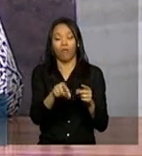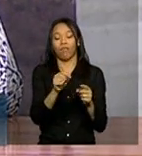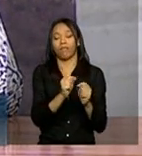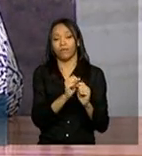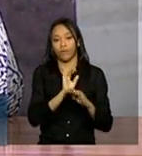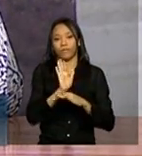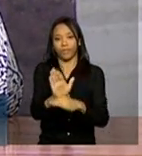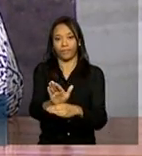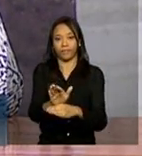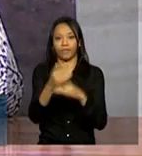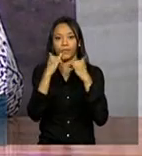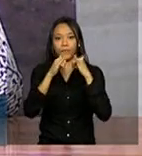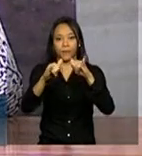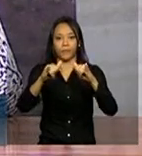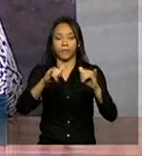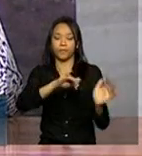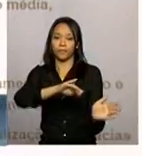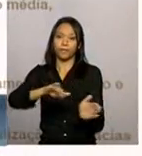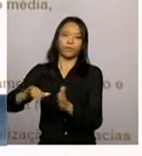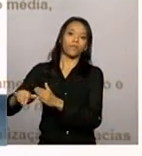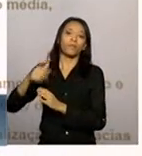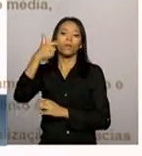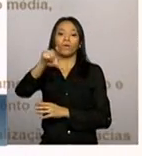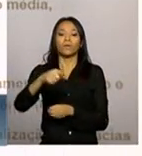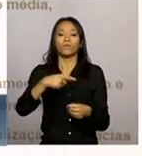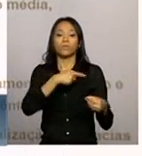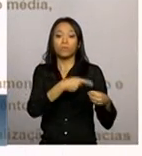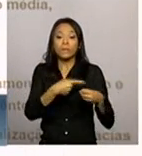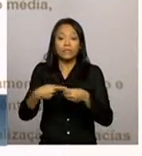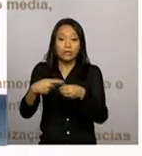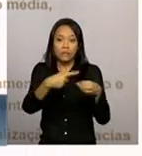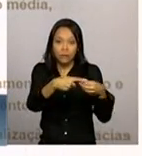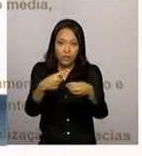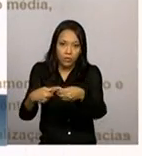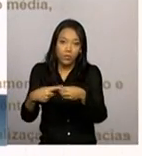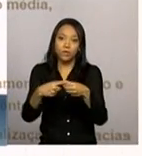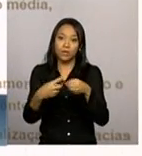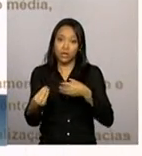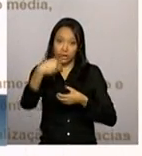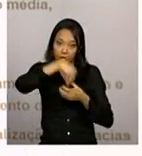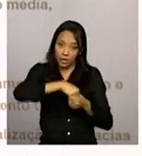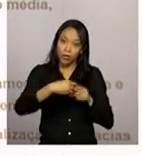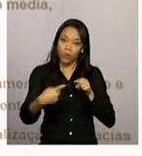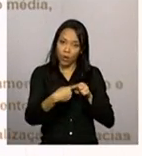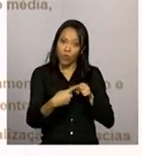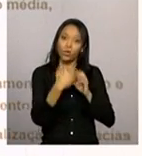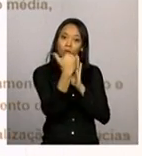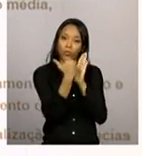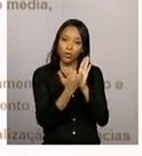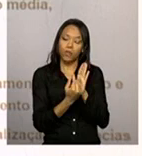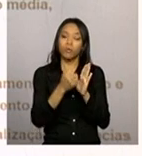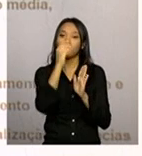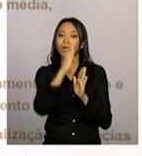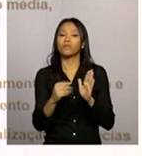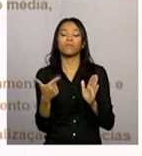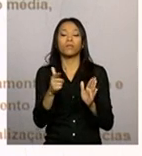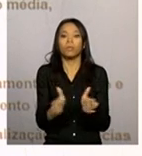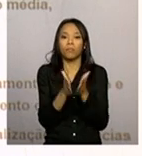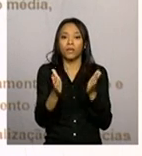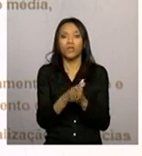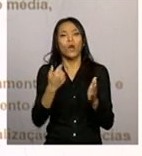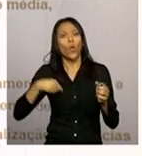no mundo. No caso dos municípios do Plano Brasil Sem Miséria, nós alcançamos 80% da